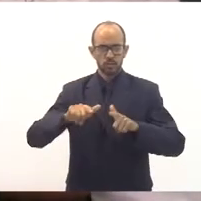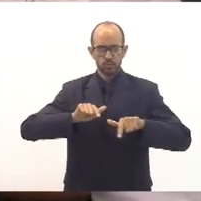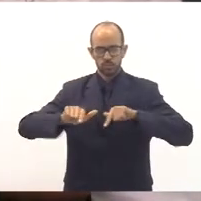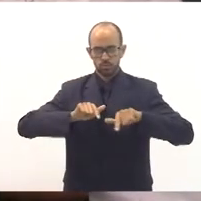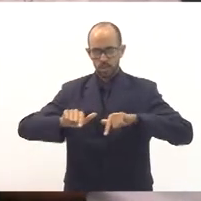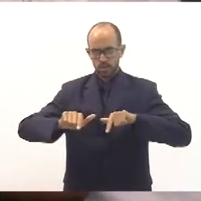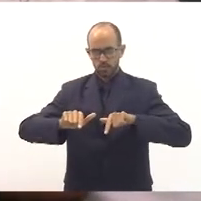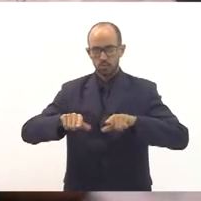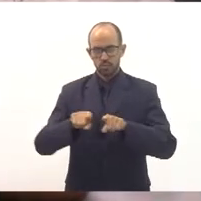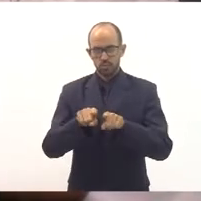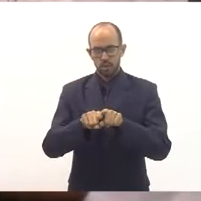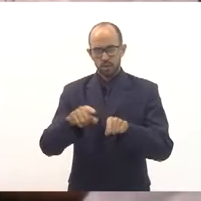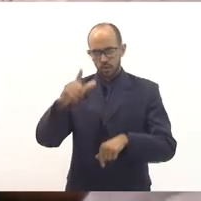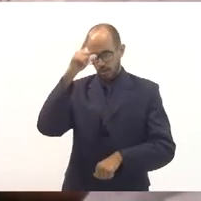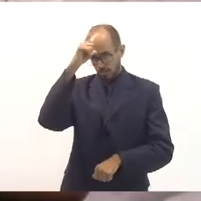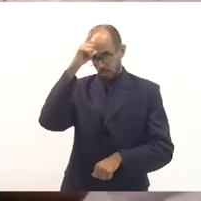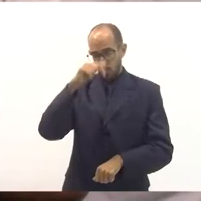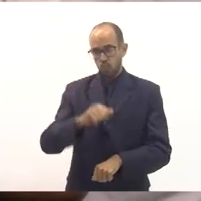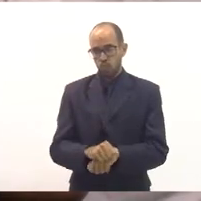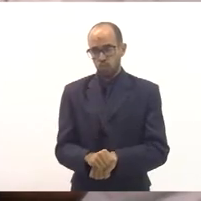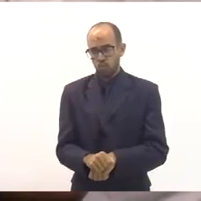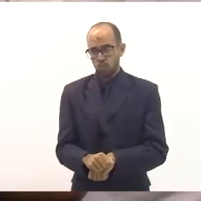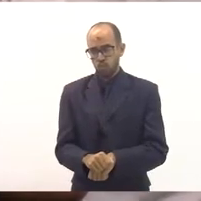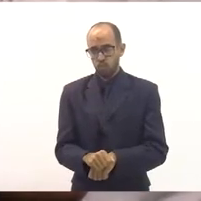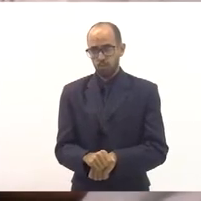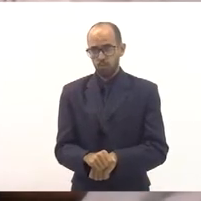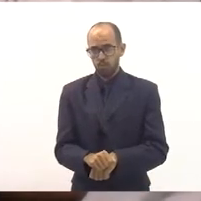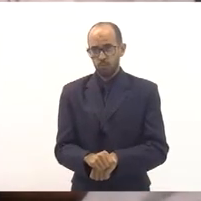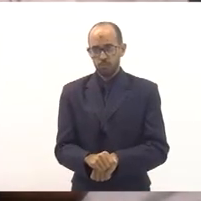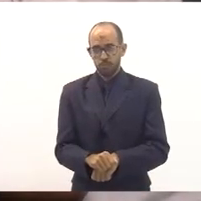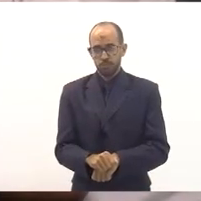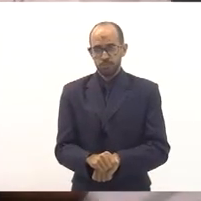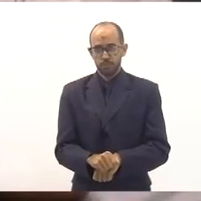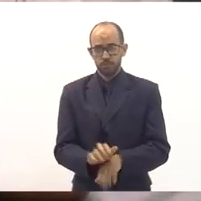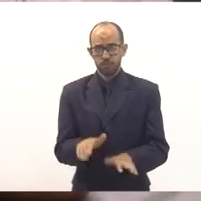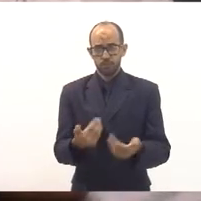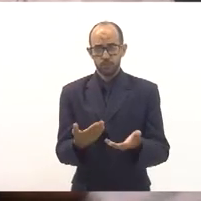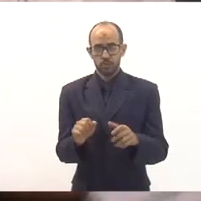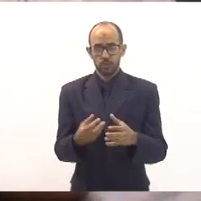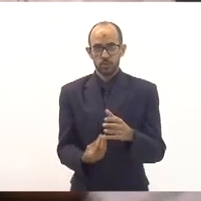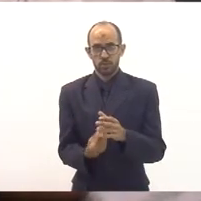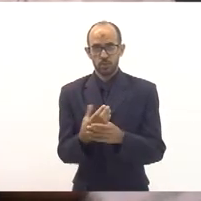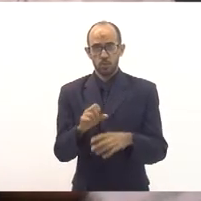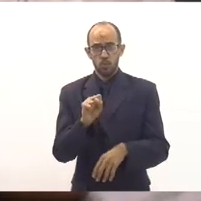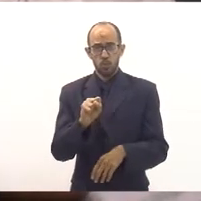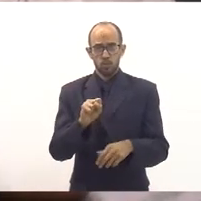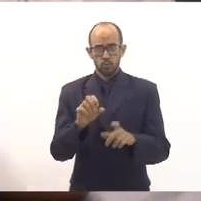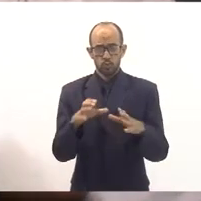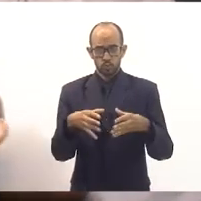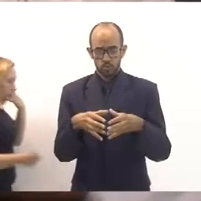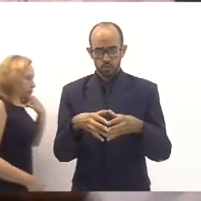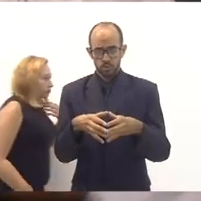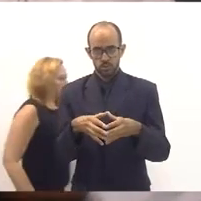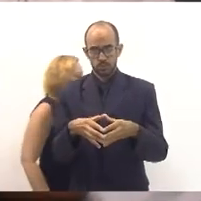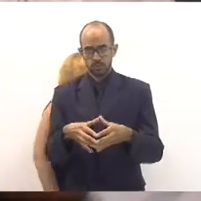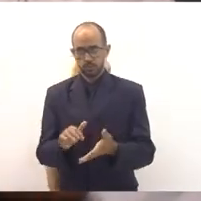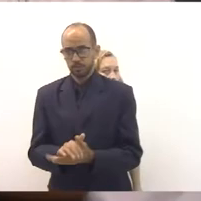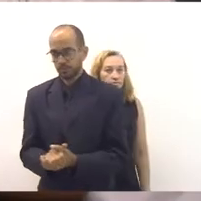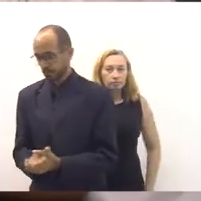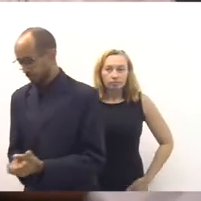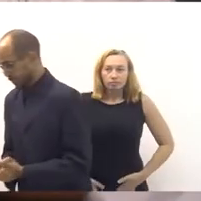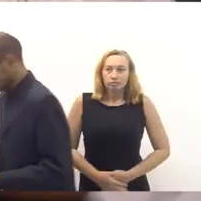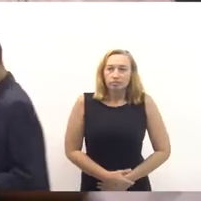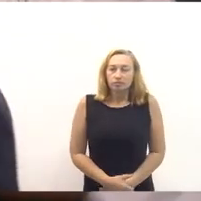no alemão a fábrica verde do Alemão de foram oito turmas oito turmas era de